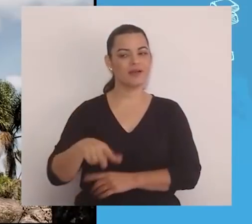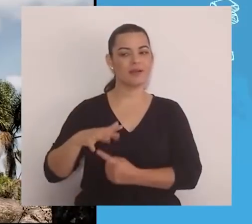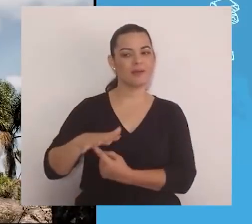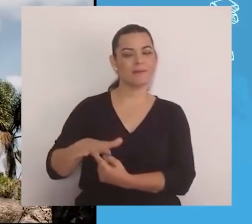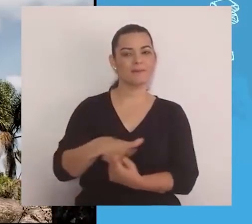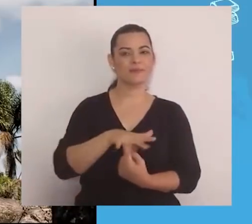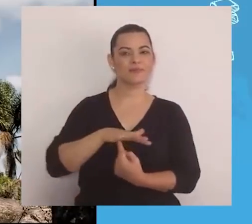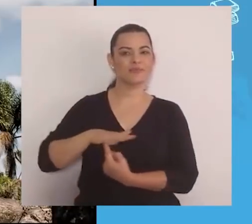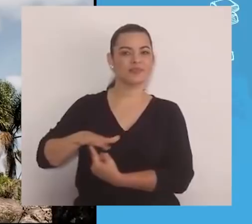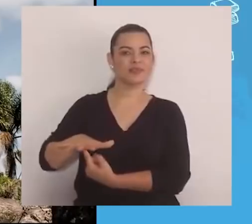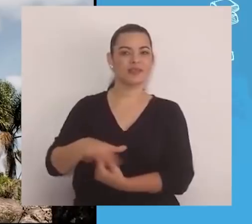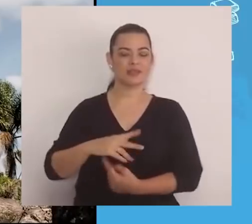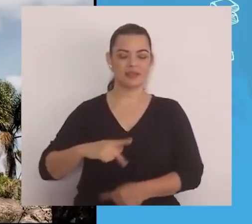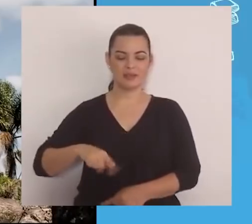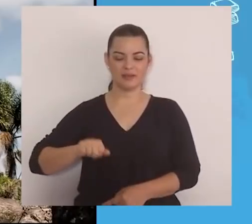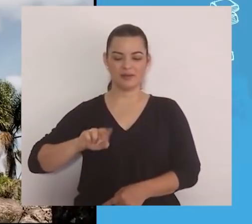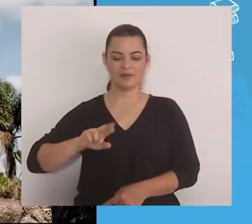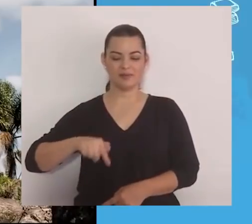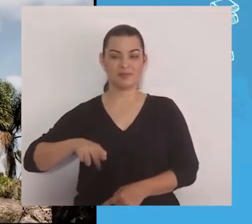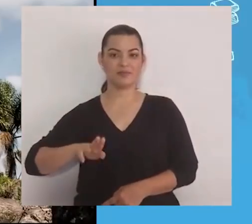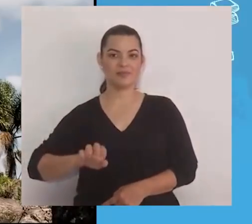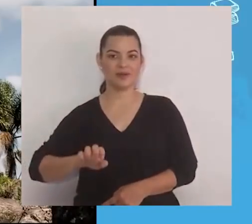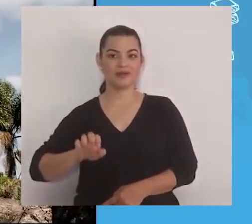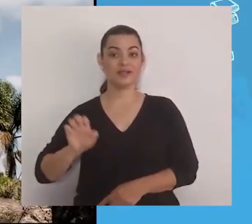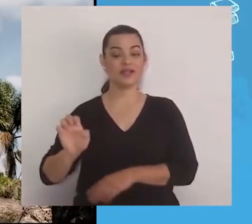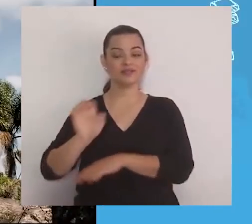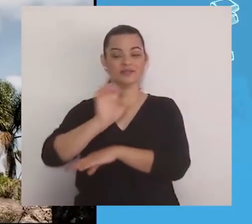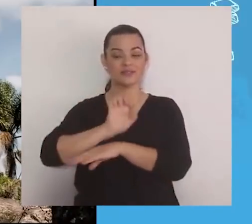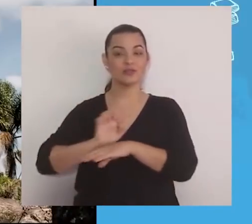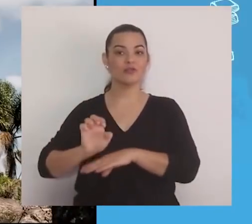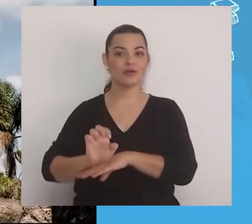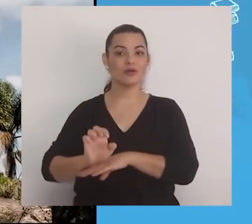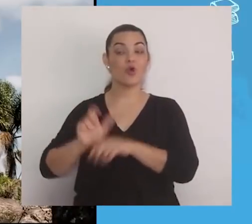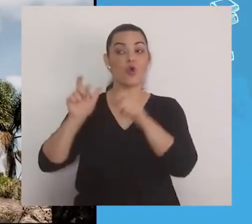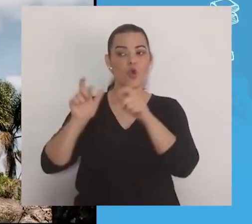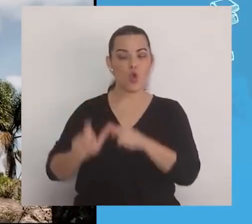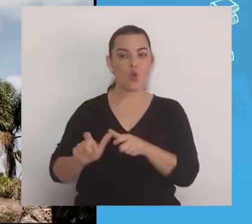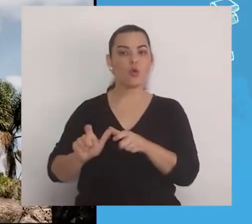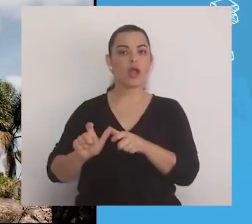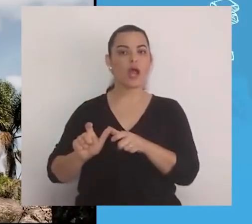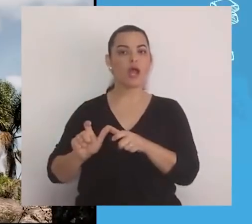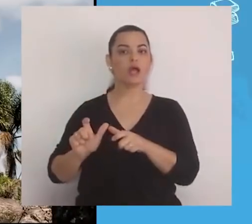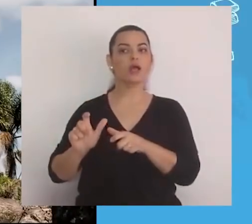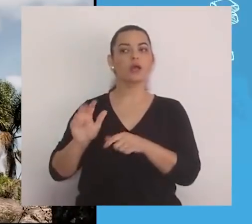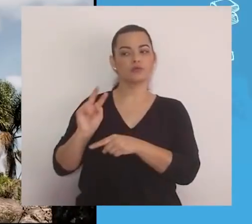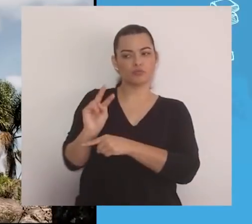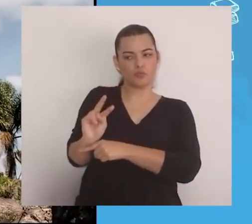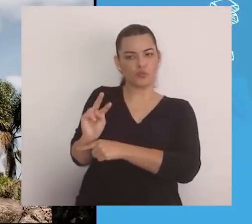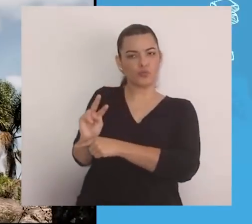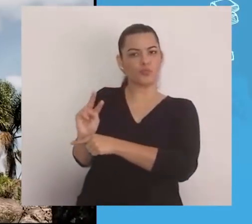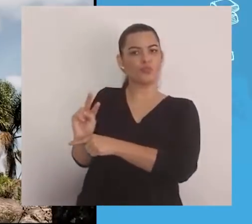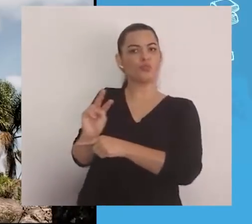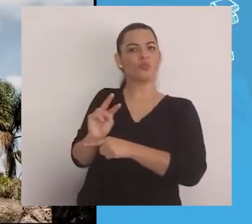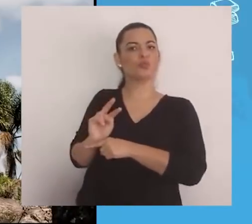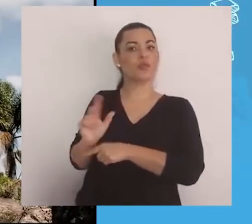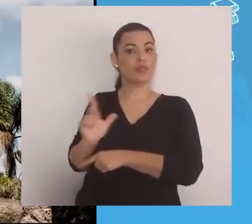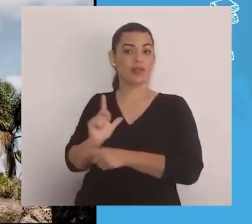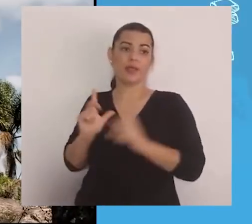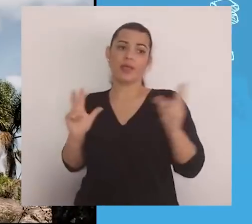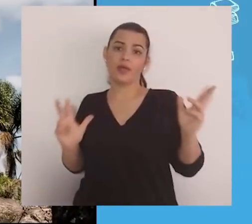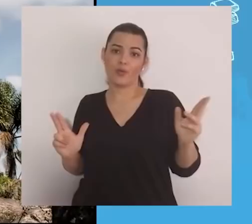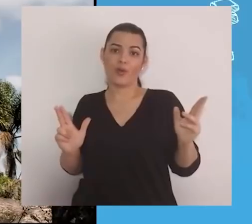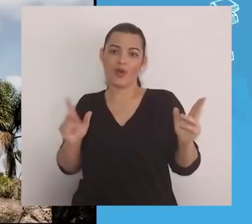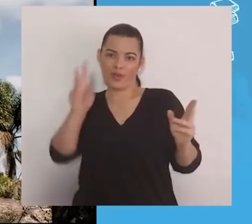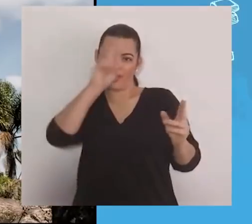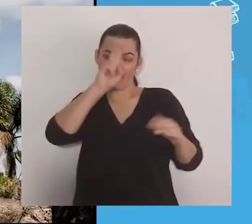é o Parque Vila Velha, que fica localizado, ele é um parque estadual, e ele fica